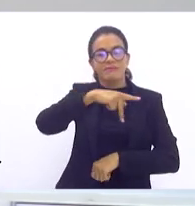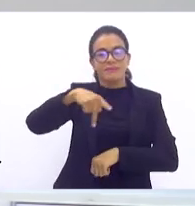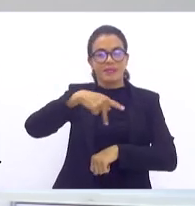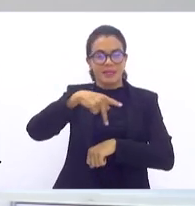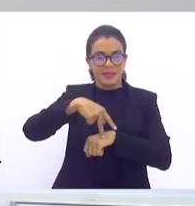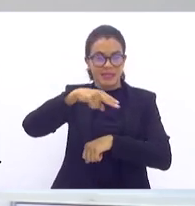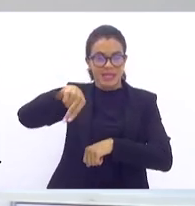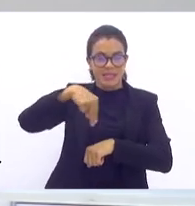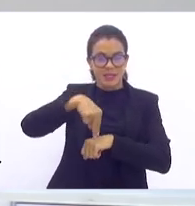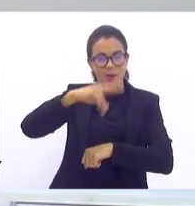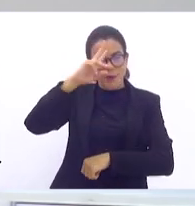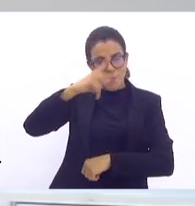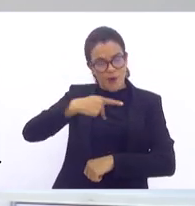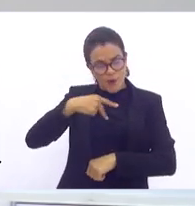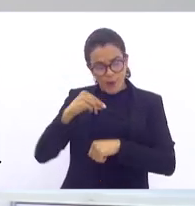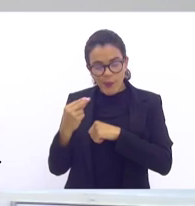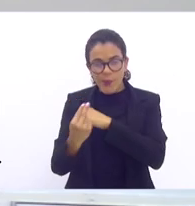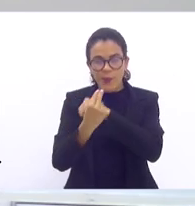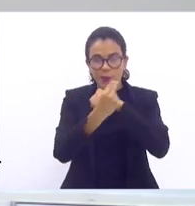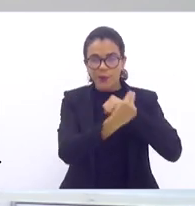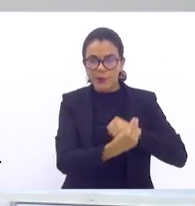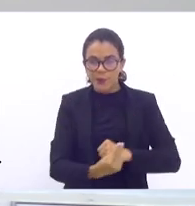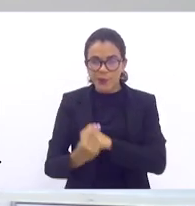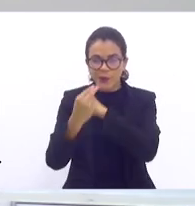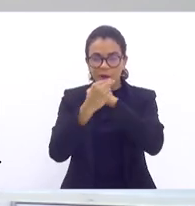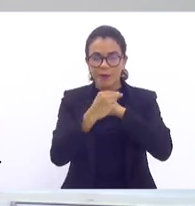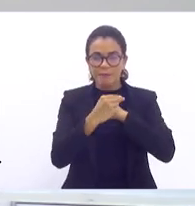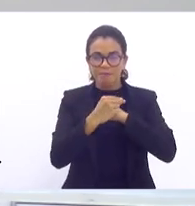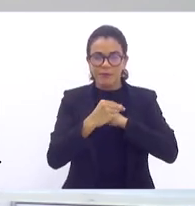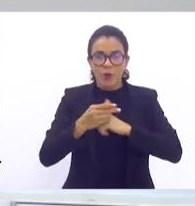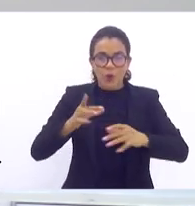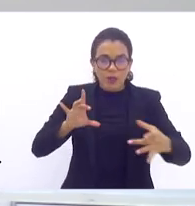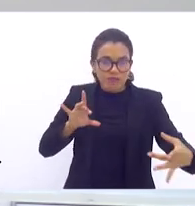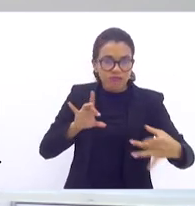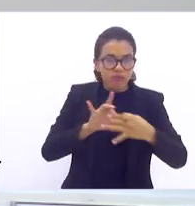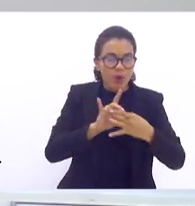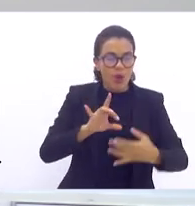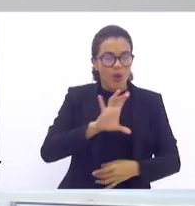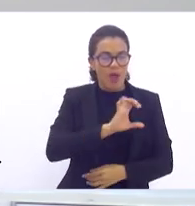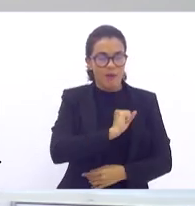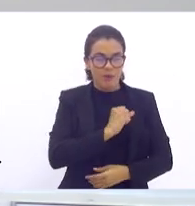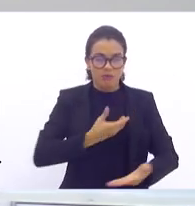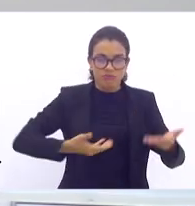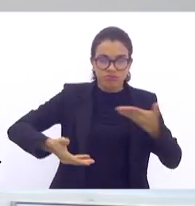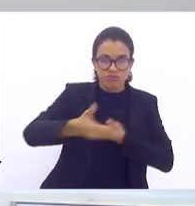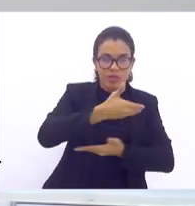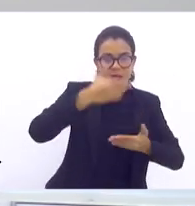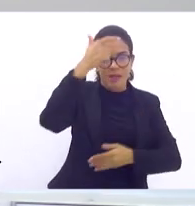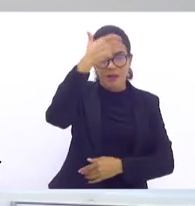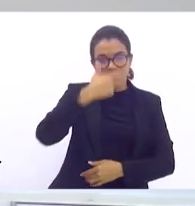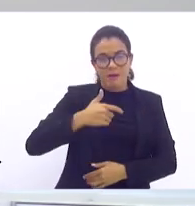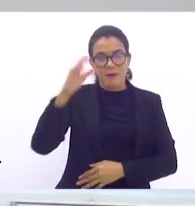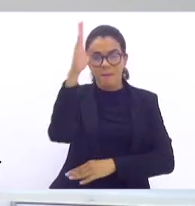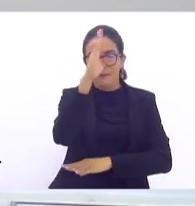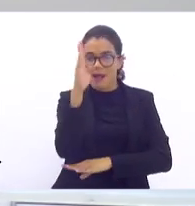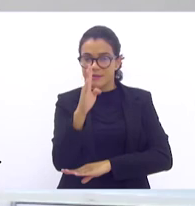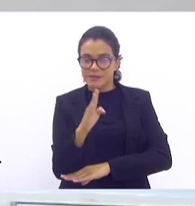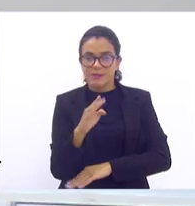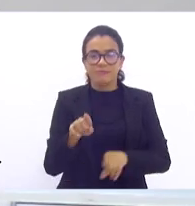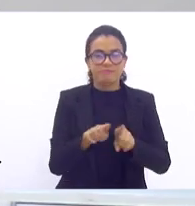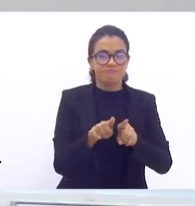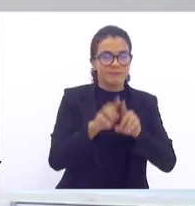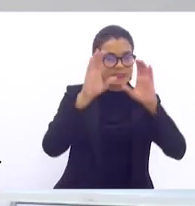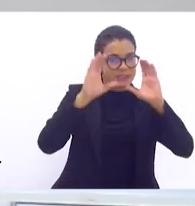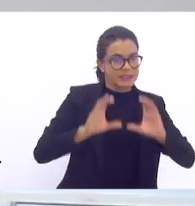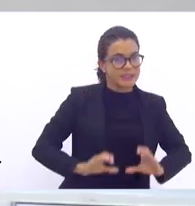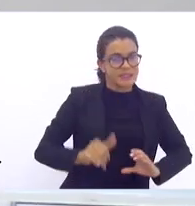nós cuidado e nós mesmos que nos unifica é o nosso amor é enquanto Pátria enquanto cidadãos e